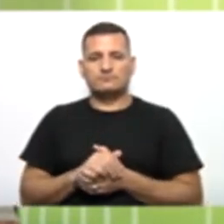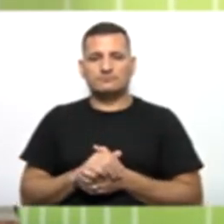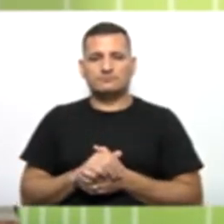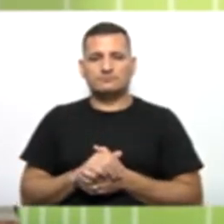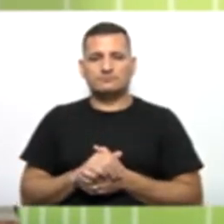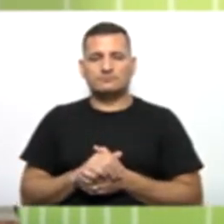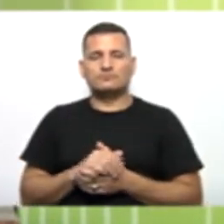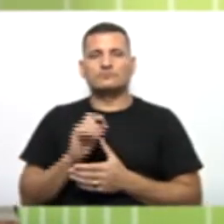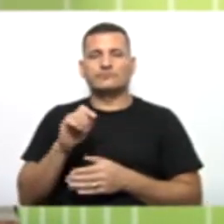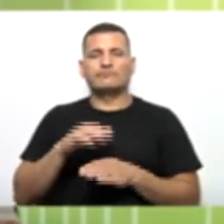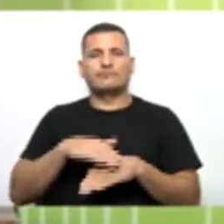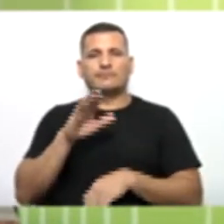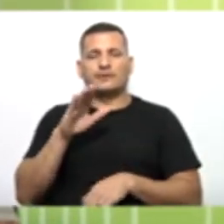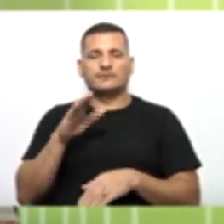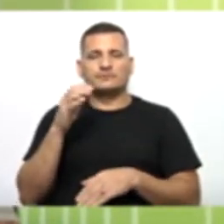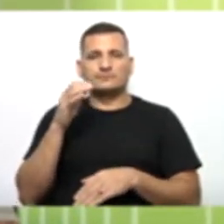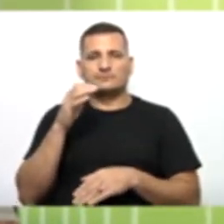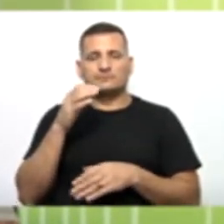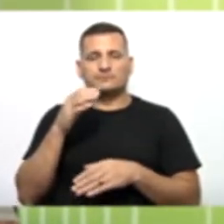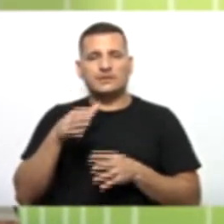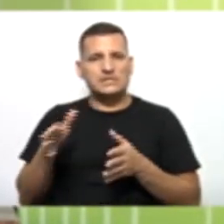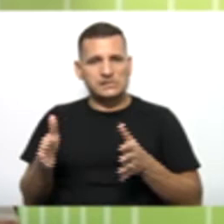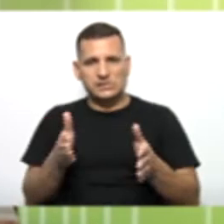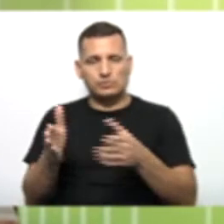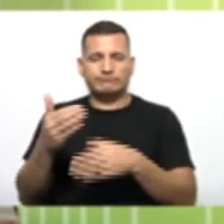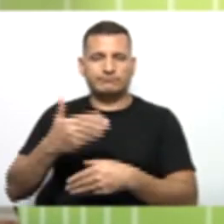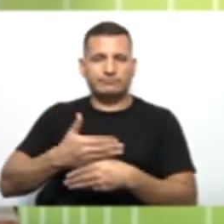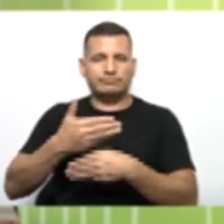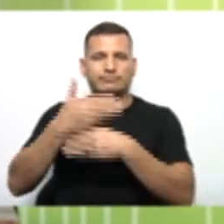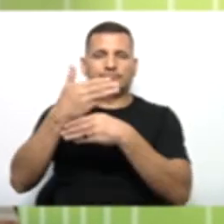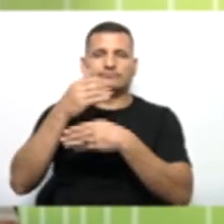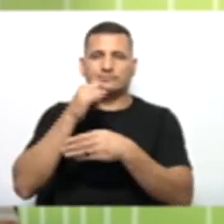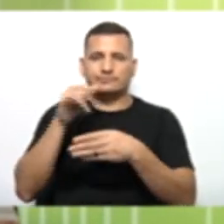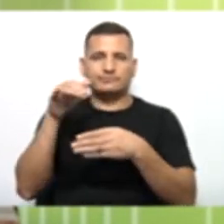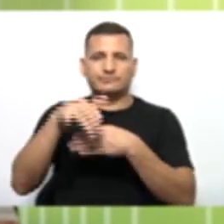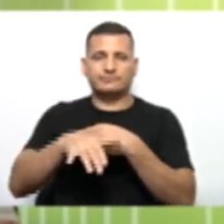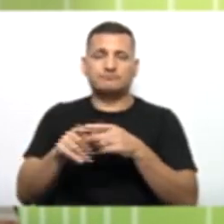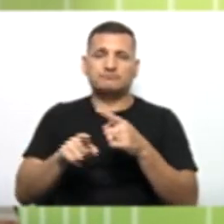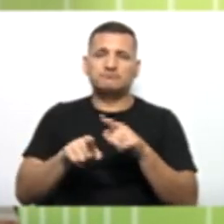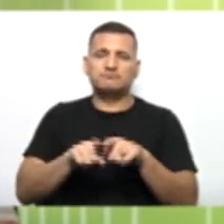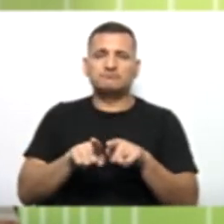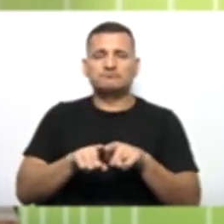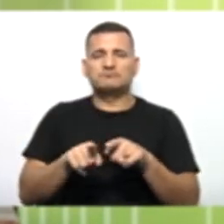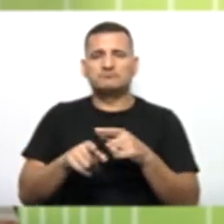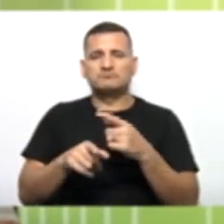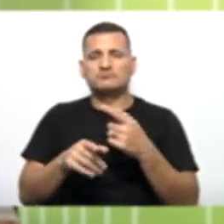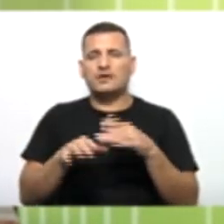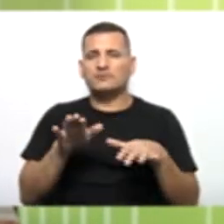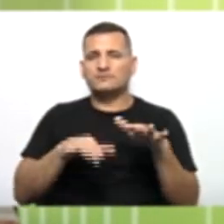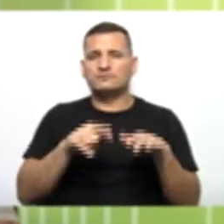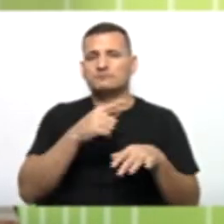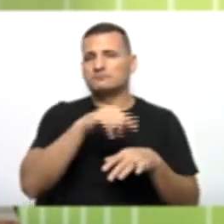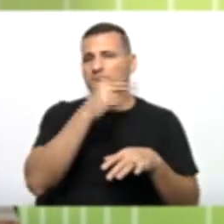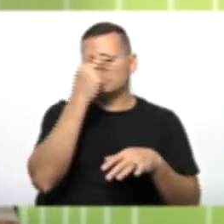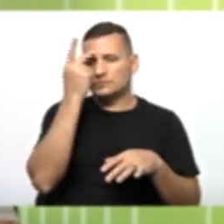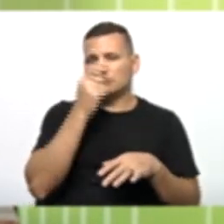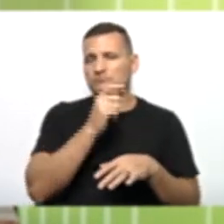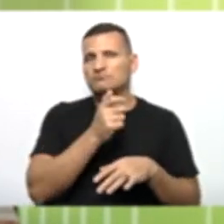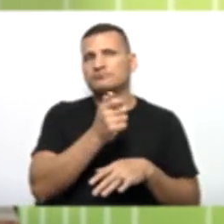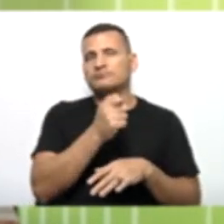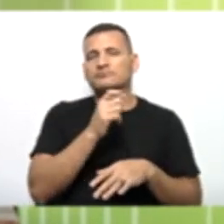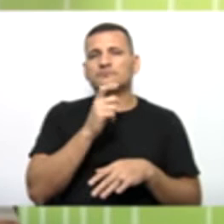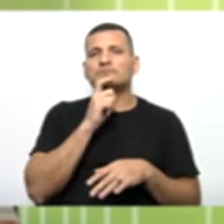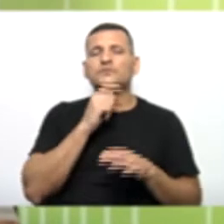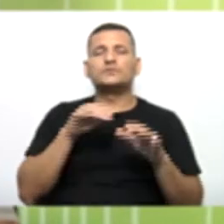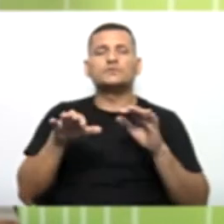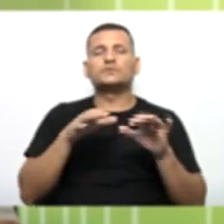represar mais rios, produzir energia. Muitas vezes porque a pessoa deixa o ar-condicionado ligado, deixa a TV ligada, sem nenhuma